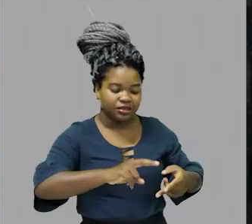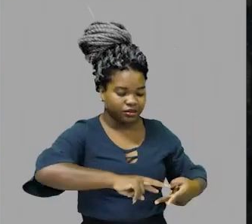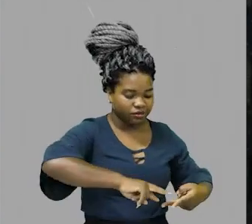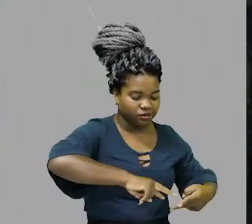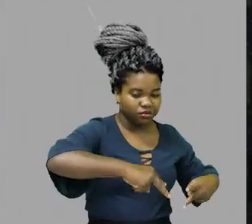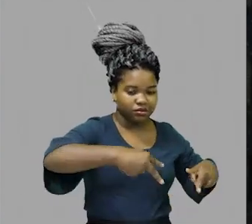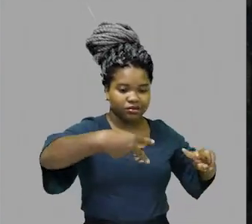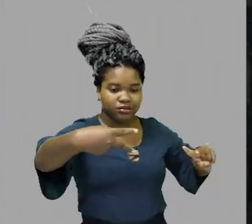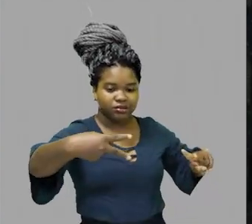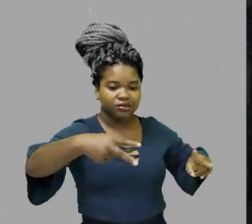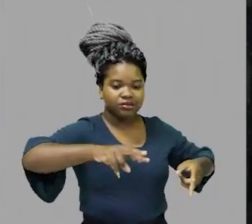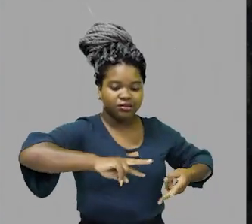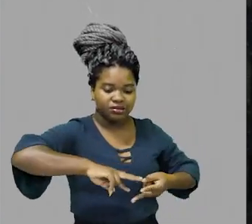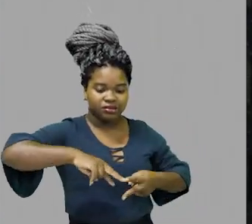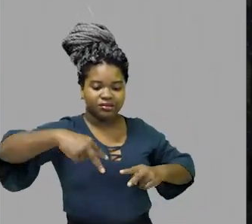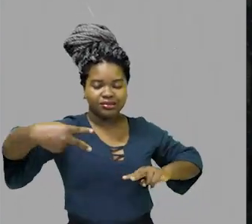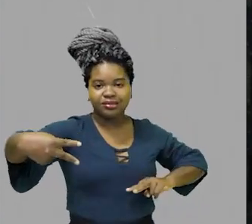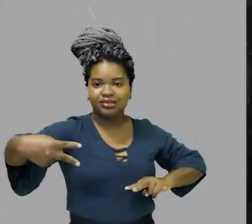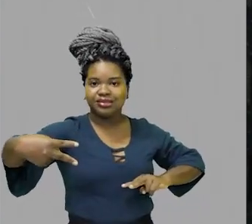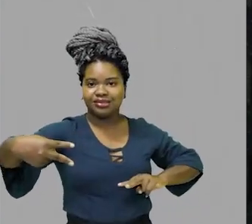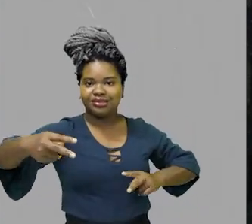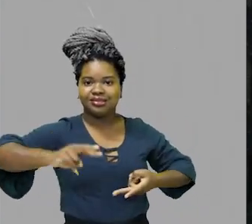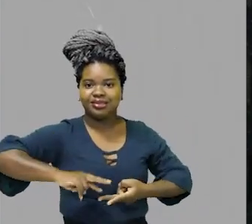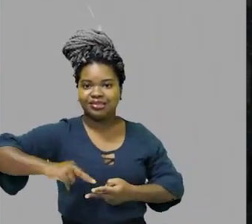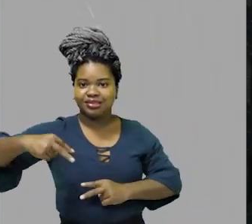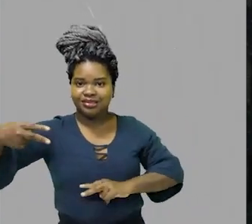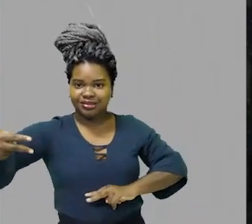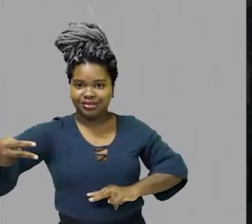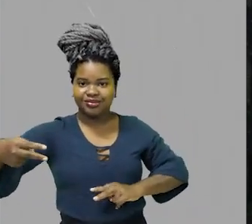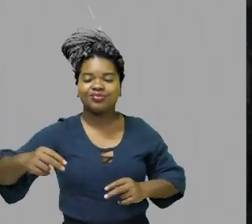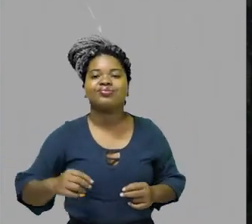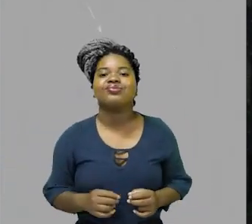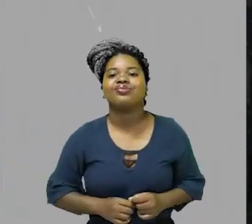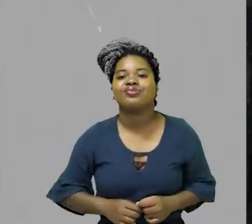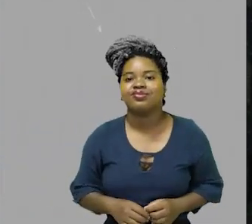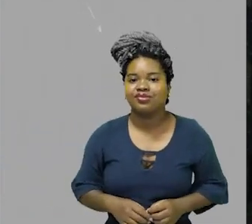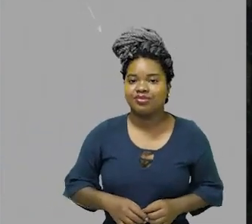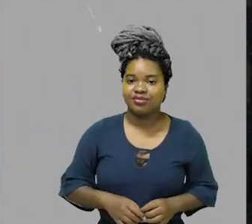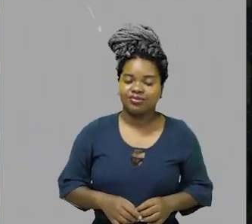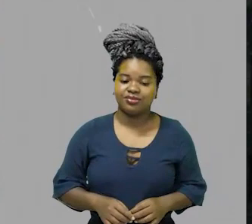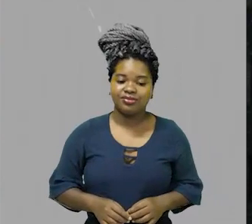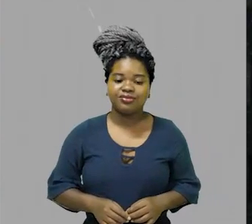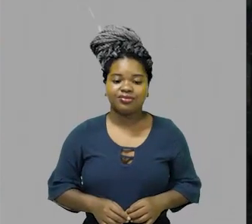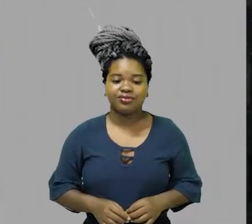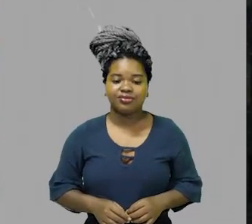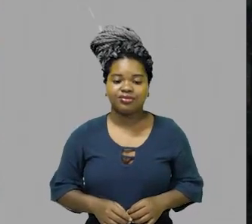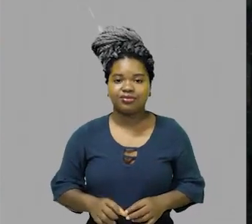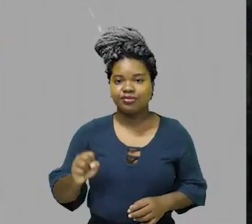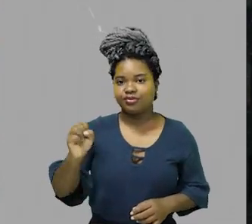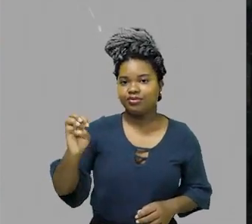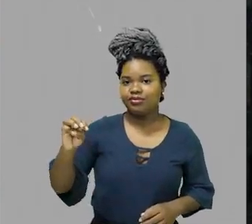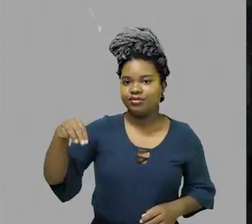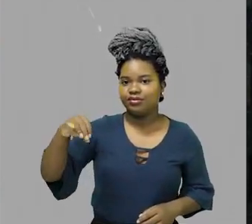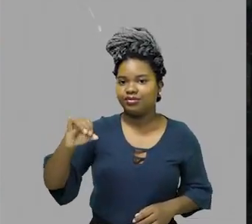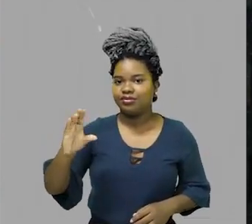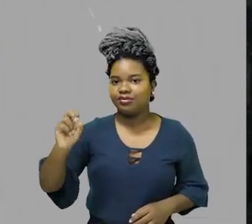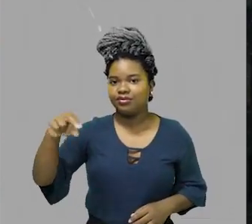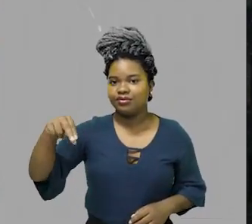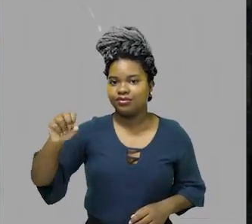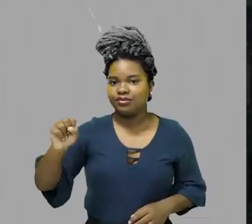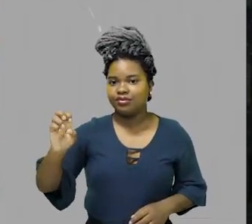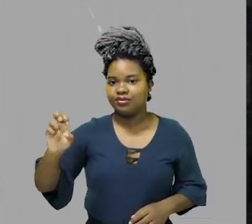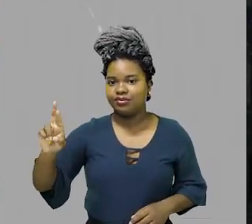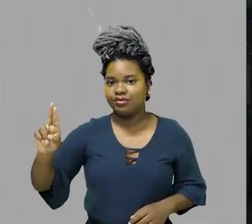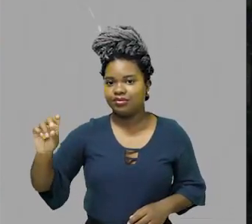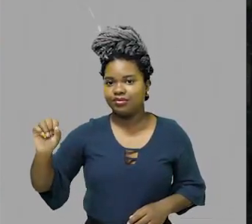uma replicação semiconservativa. O que é semiconservativa? Quer dizer que a fita